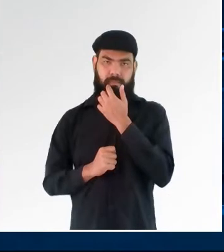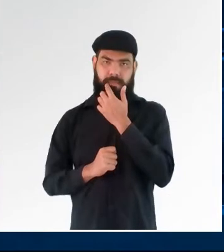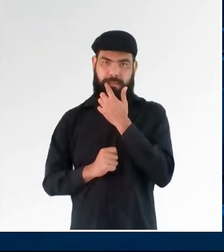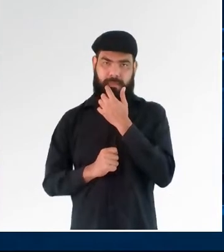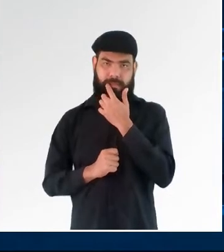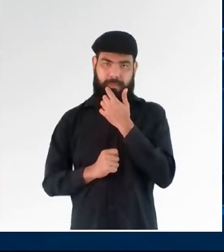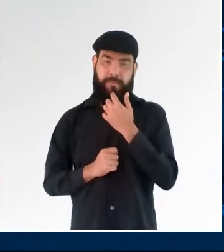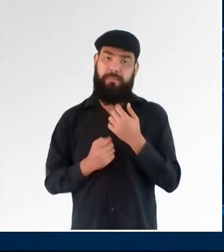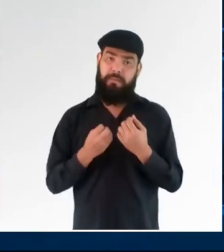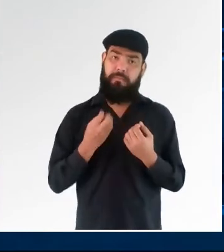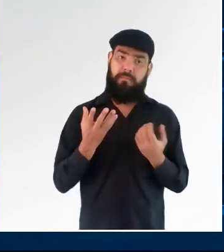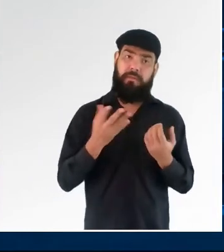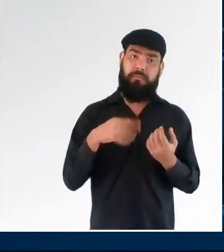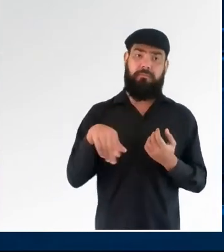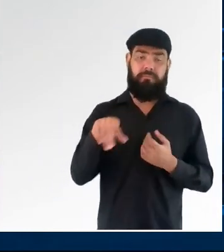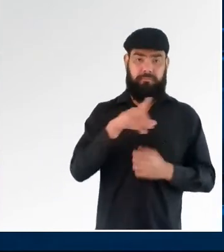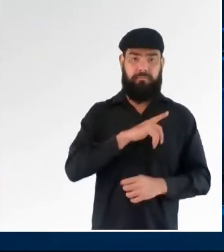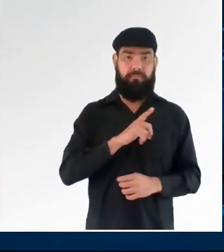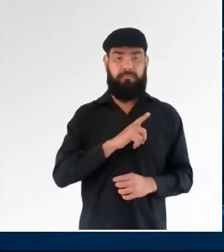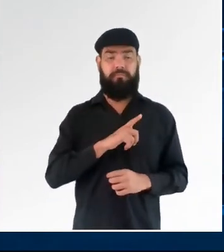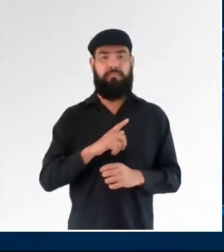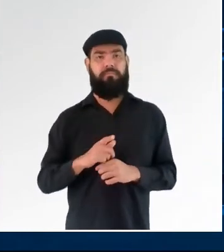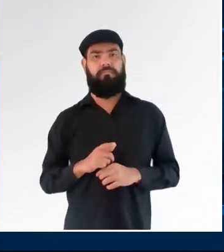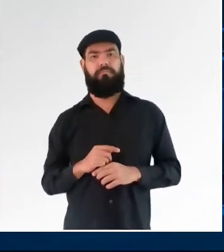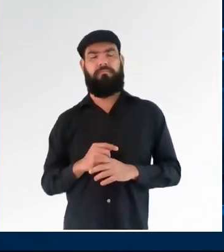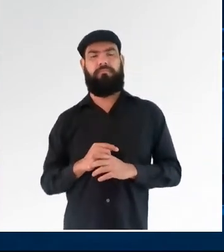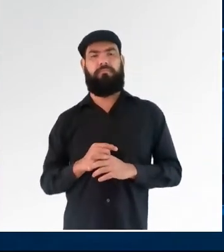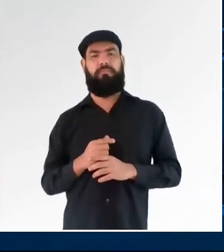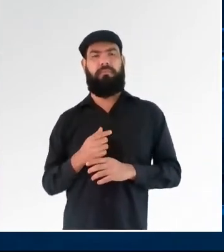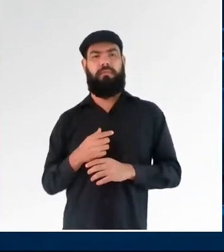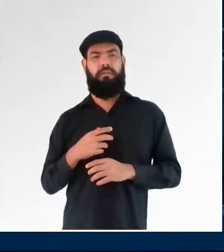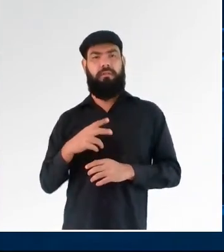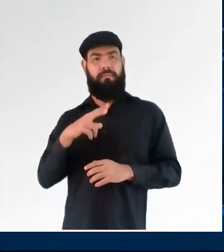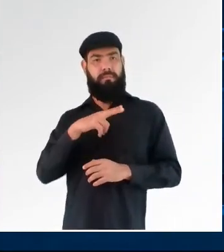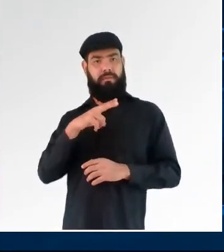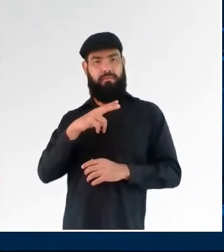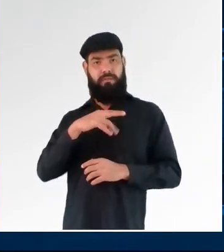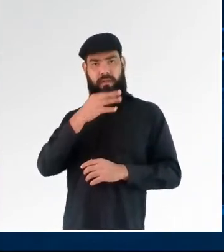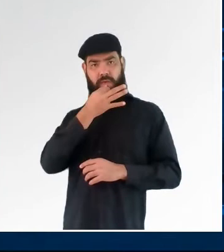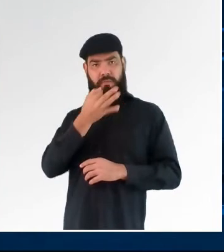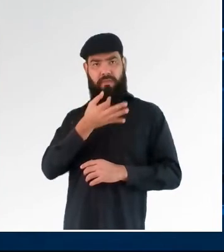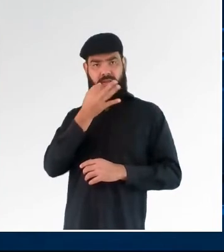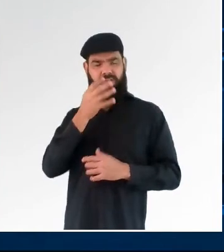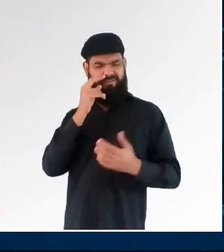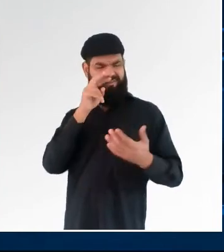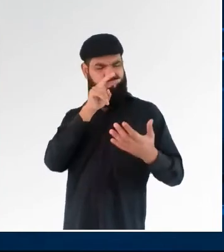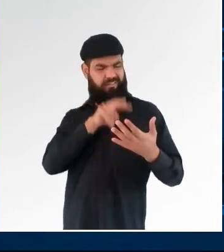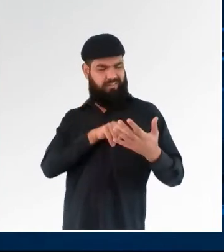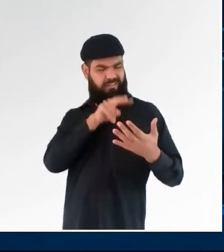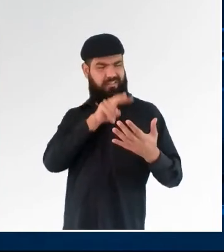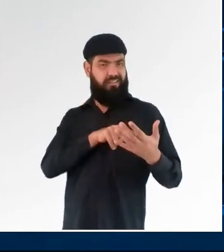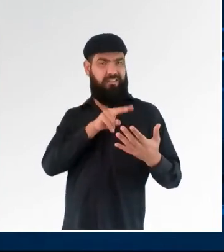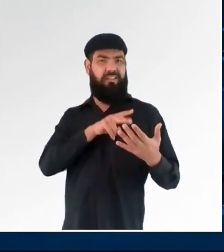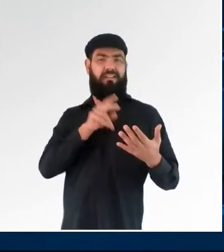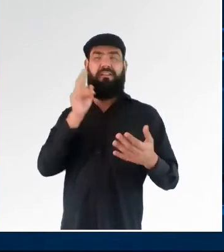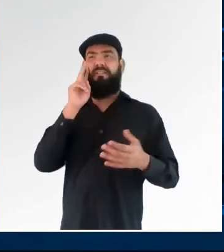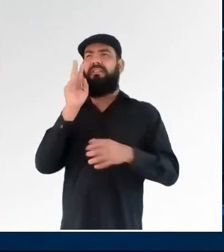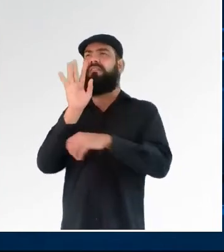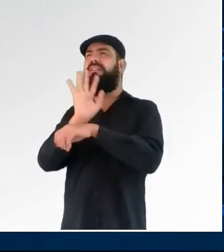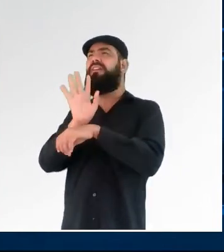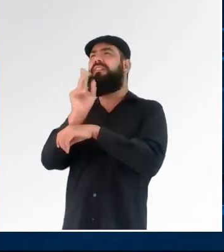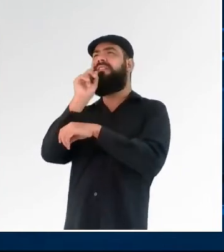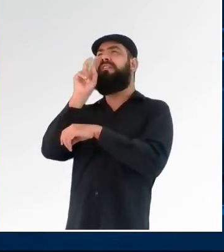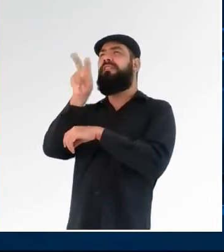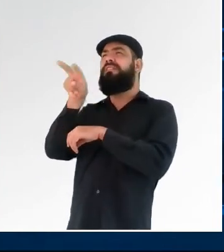vai haver considerações pessoais desse autor. Ele vai ler aquele livro, ele vai assistir aquele filme, ele vai ler